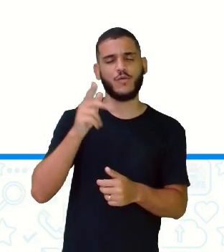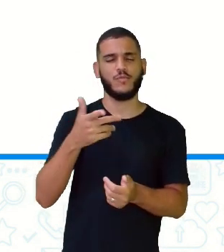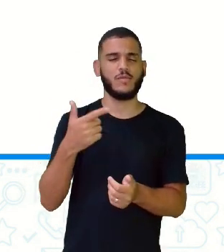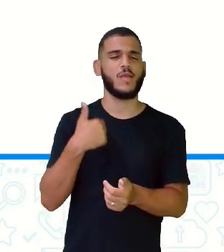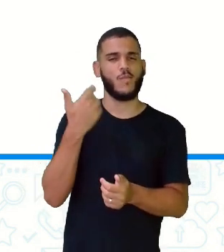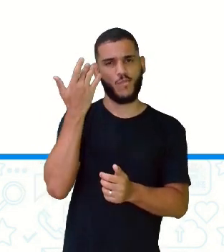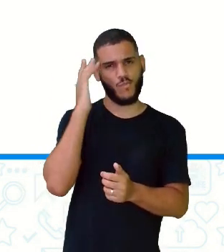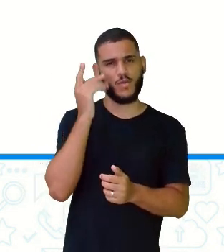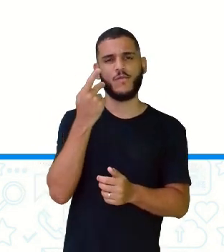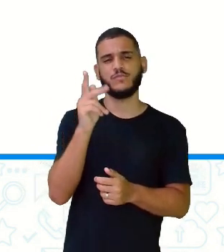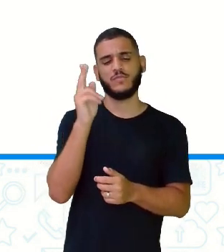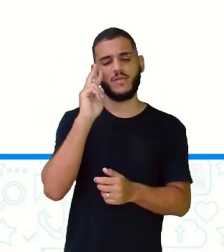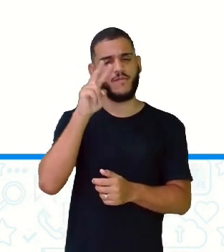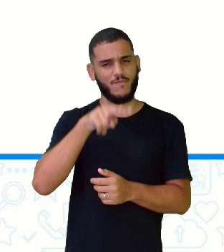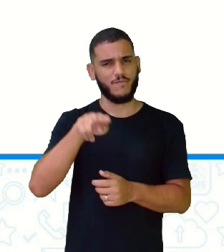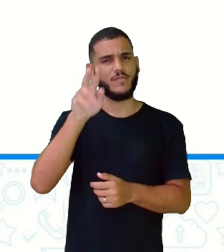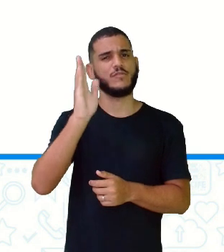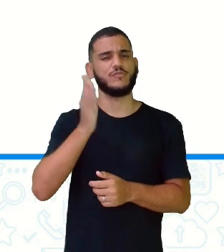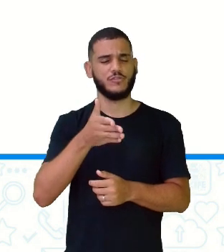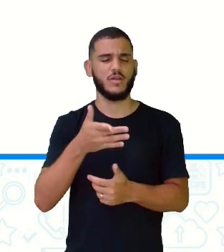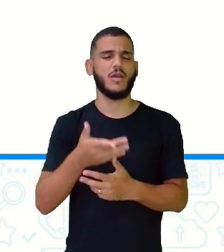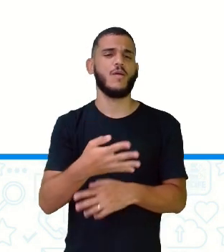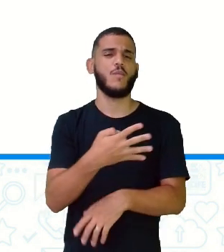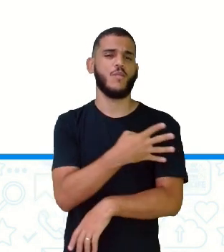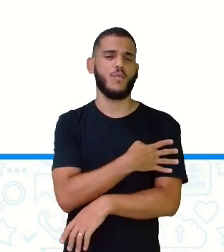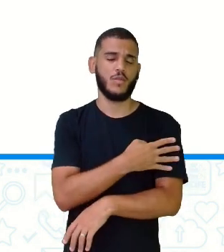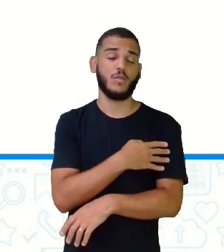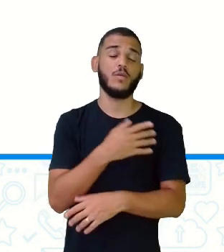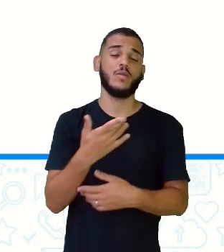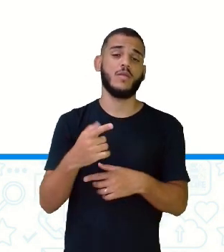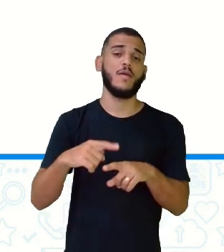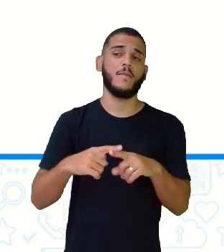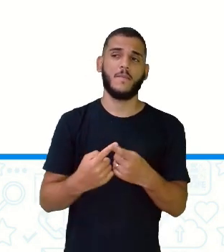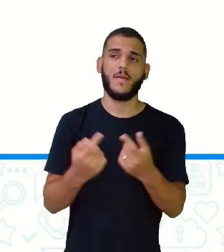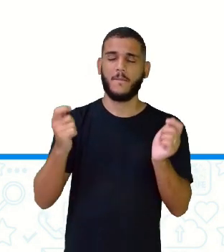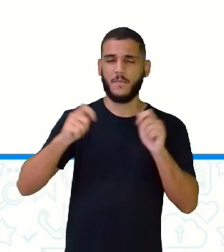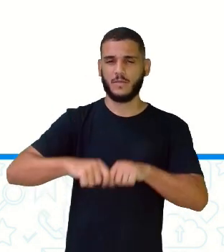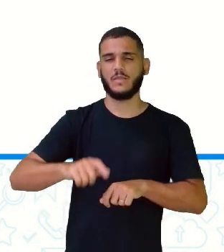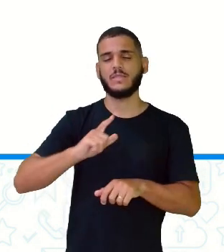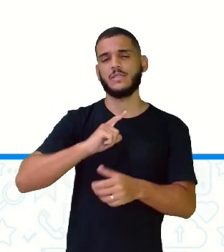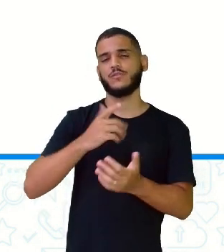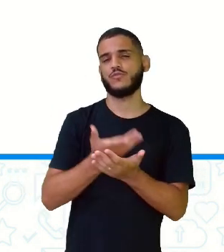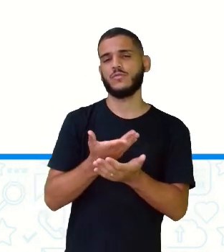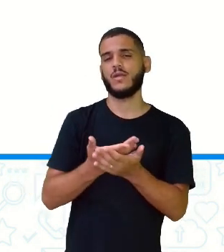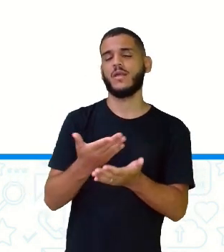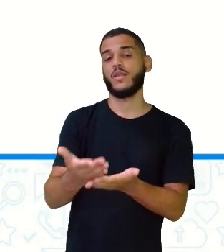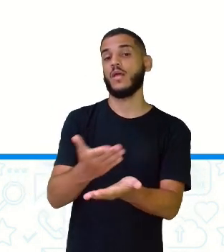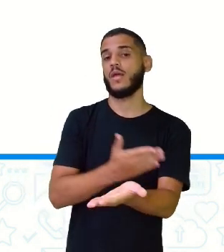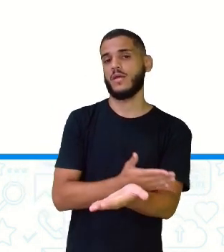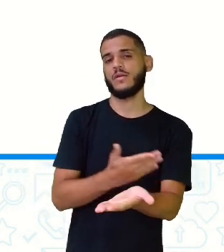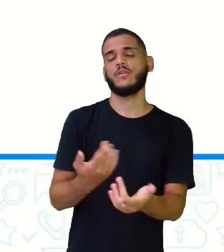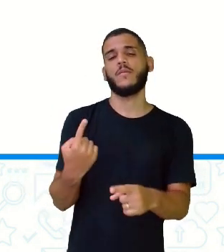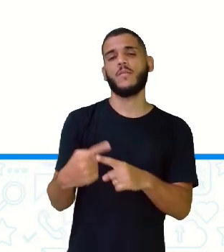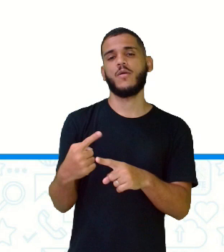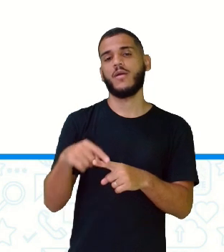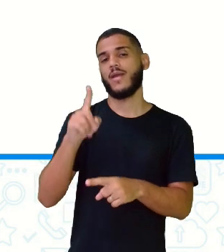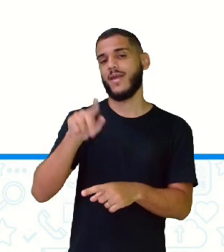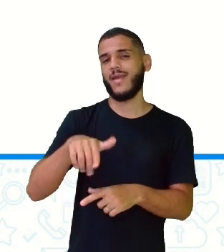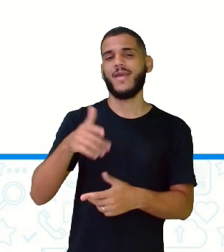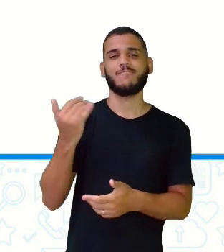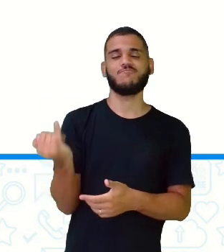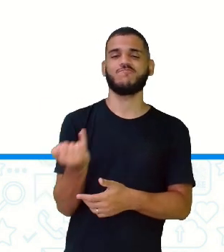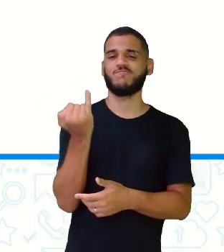Provavelmente você já viu, se não esse ano, o quarto ano, mas pode ter trabalhado ele até antes, justamente por isso, porque ele é uma obra